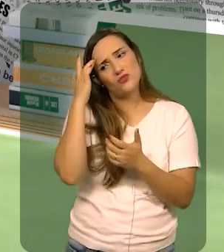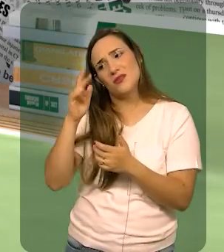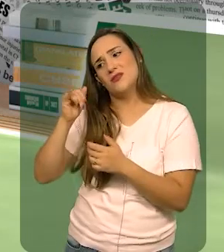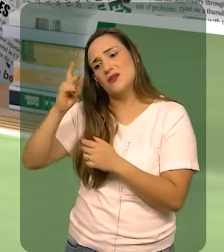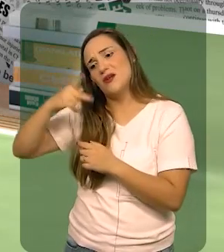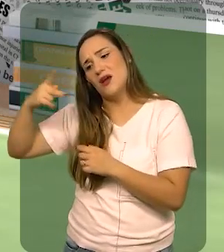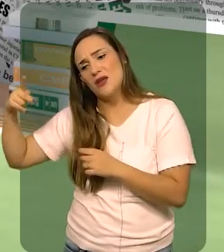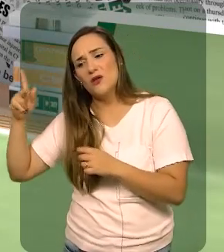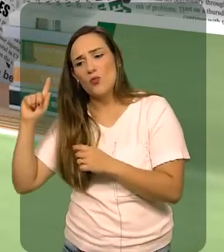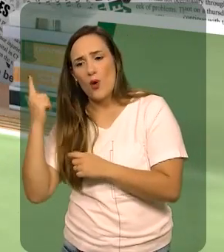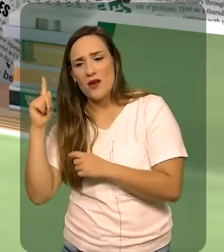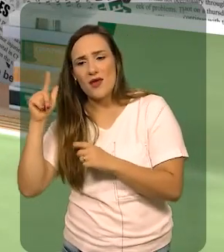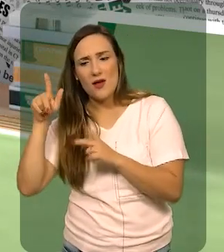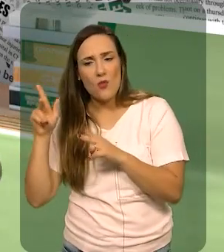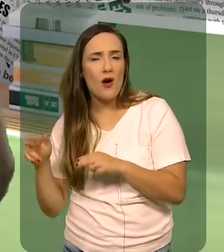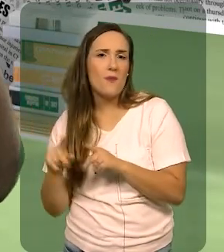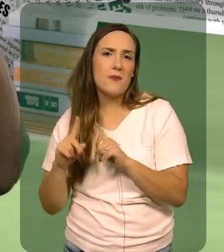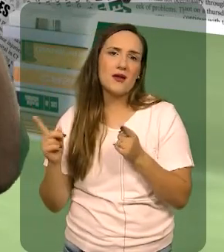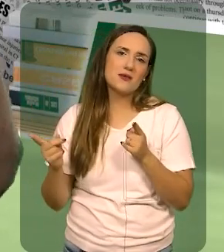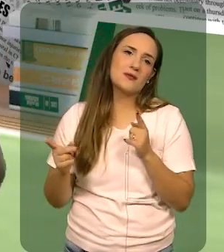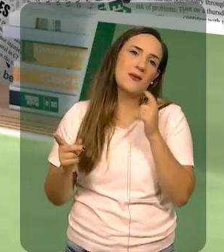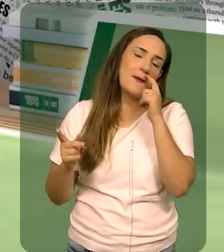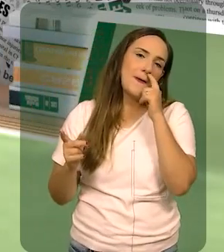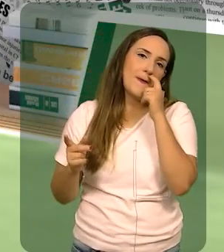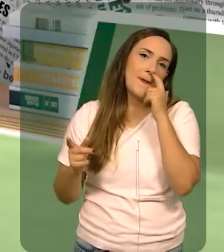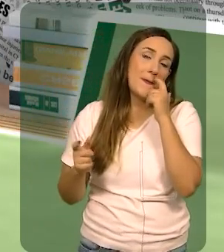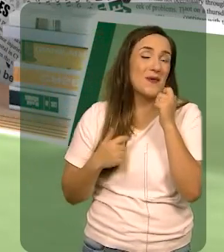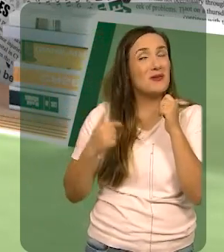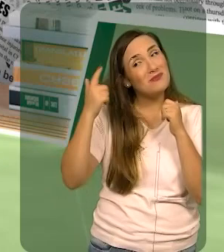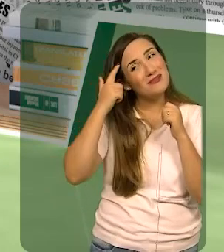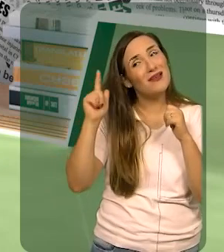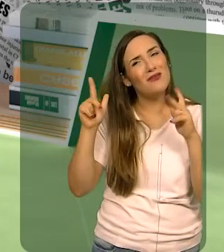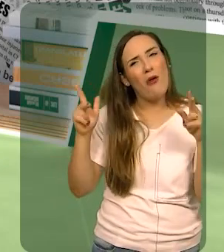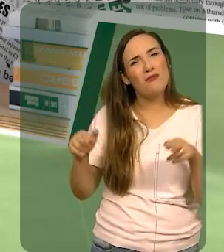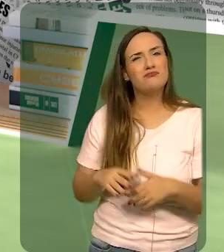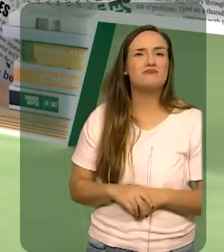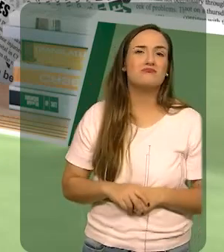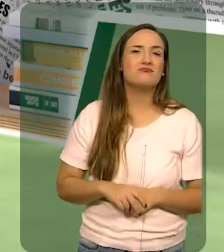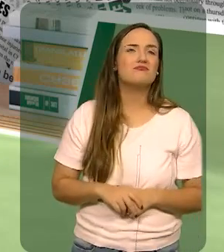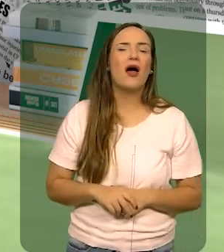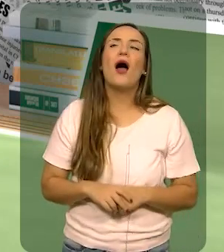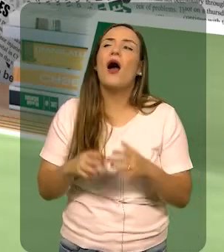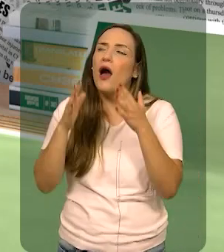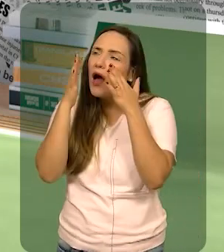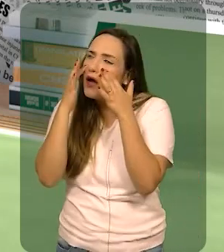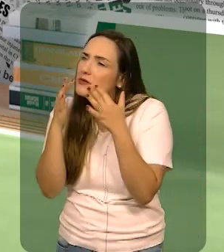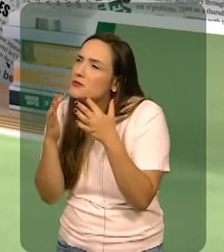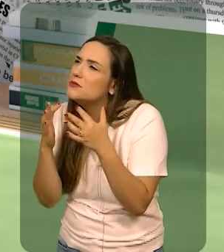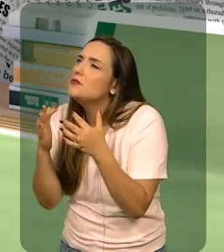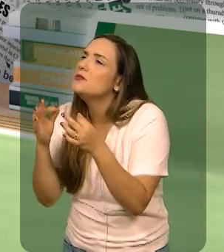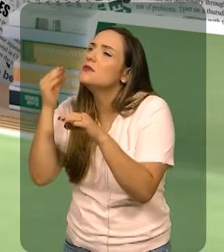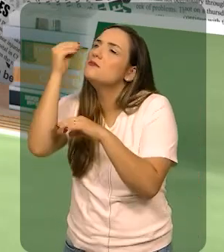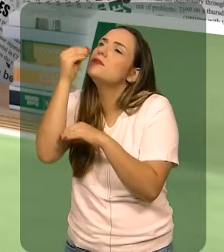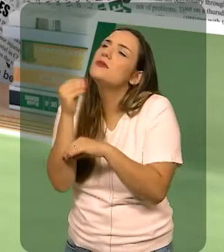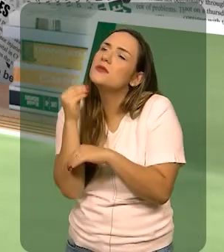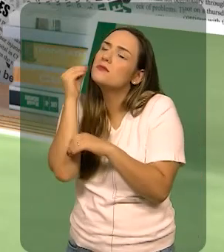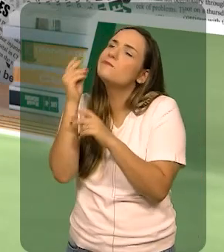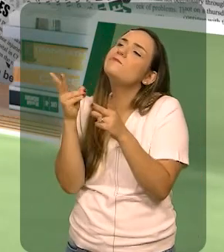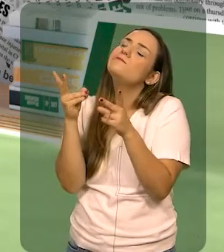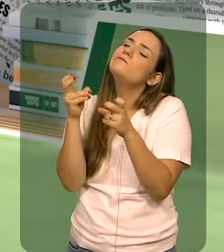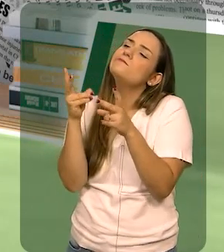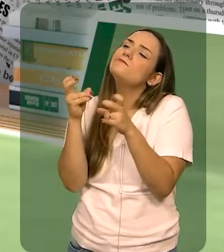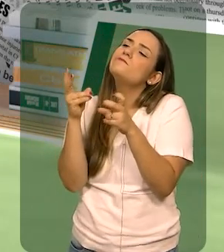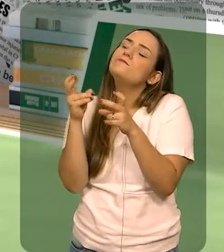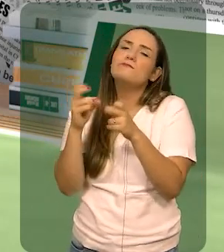assim, não sei se o Guarani é assim, mas eu acredito que todos têm o mesmo pensamento, de ouvir a